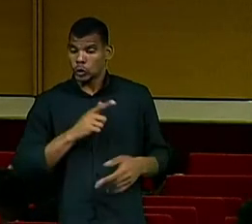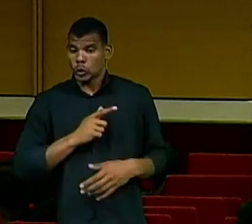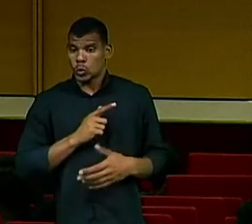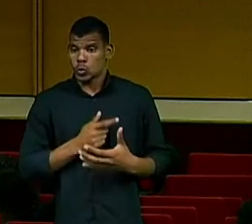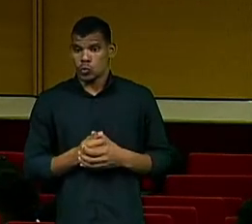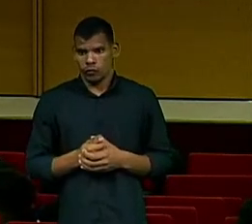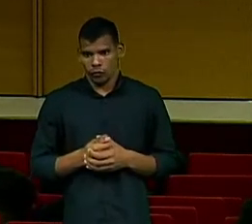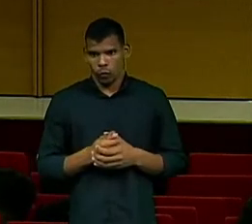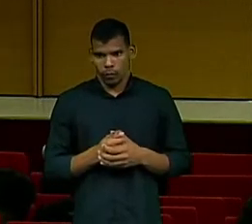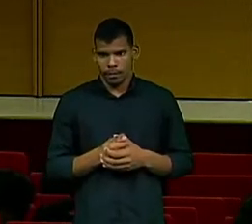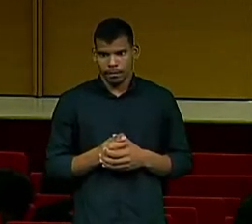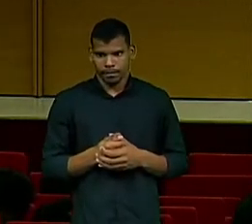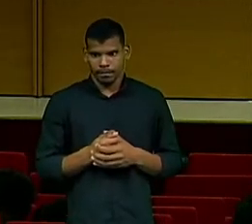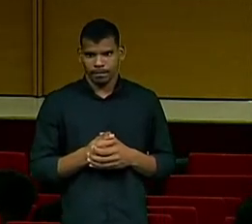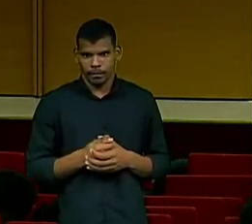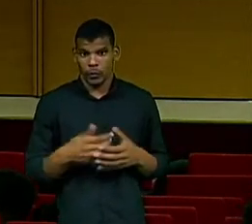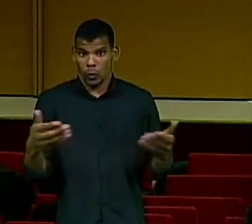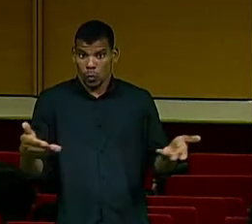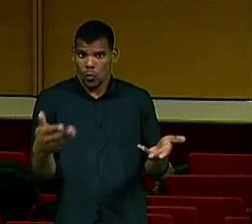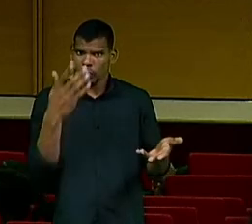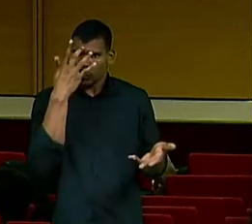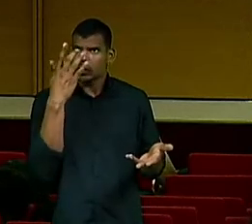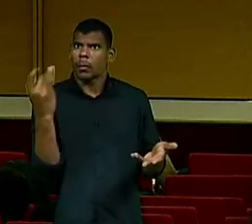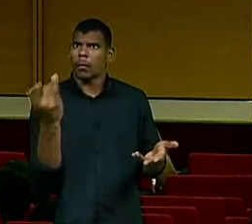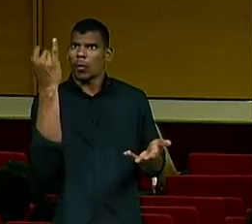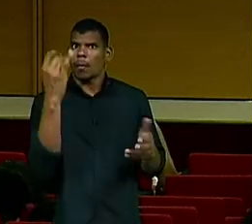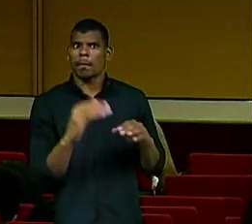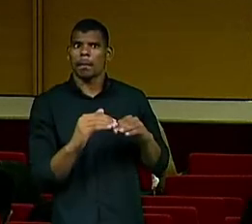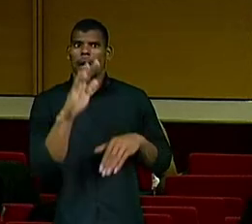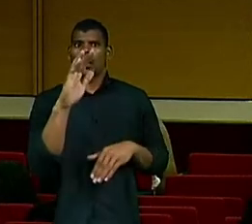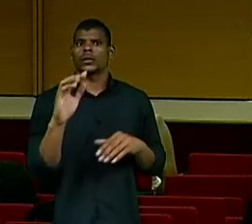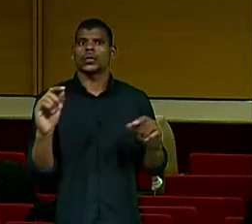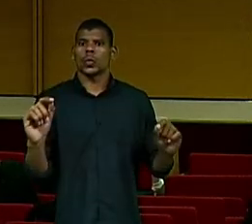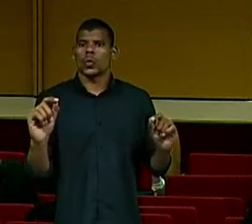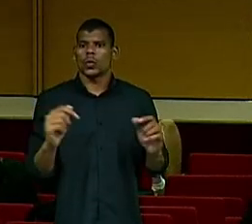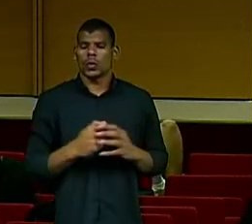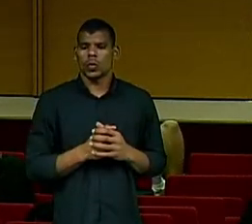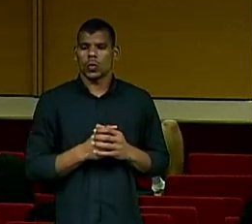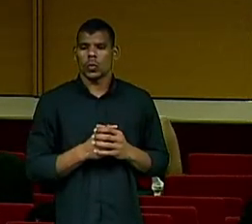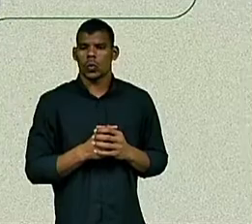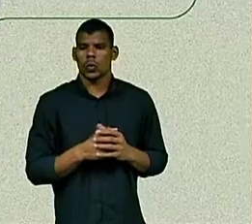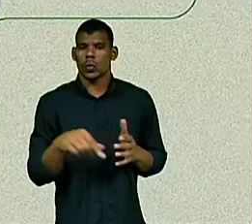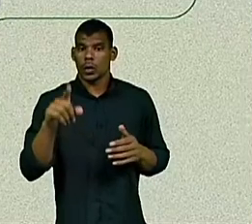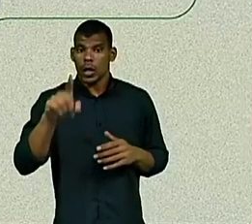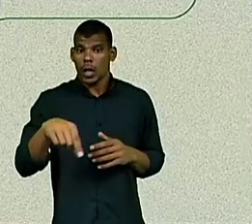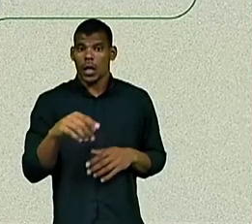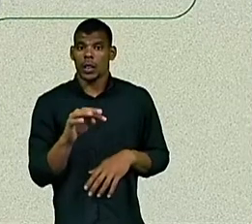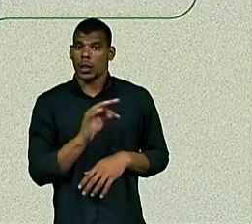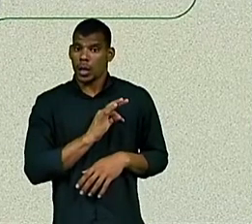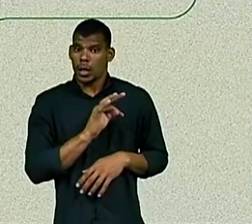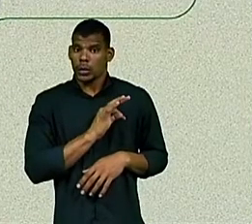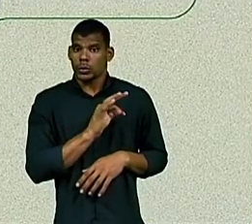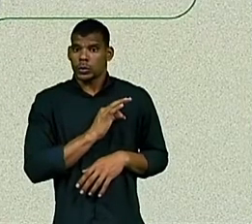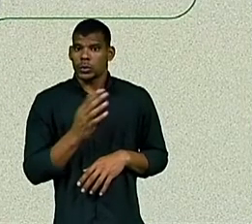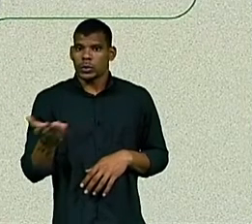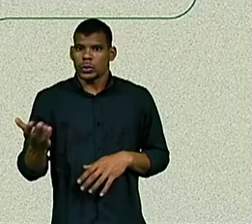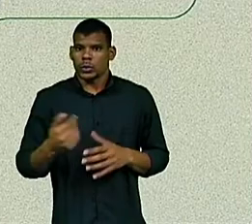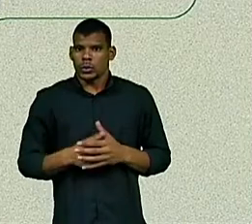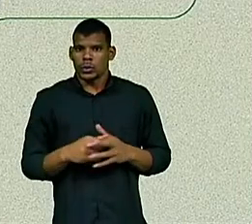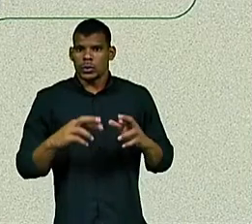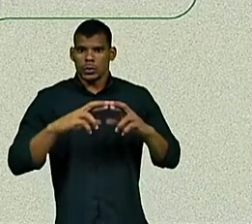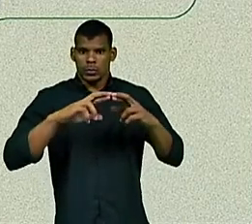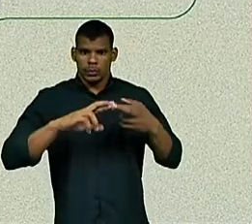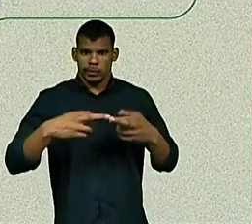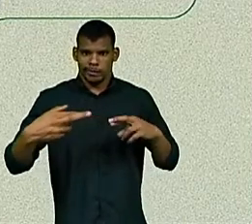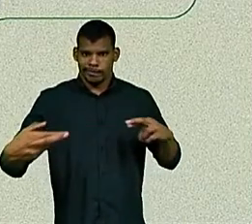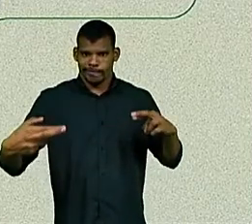mais relevantes hoje em dia depende dessa técnica que tecnologia do